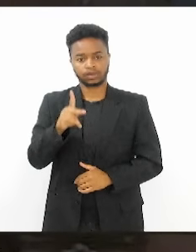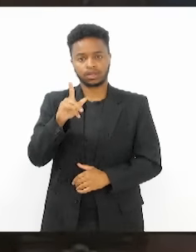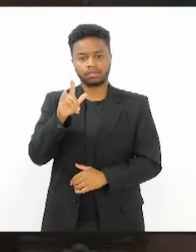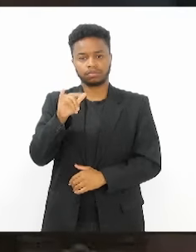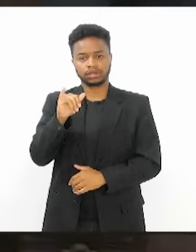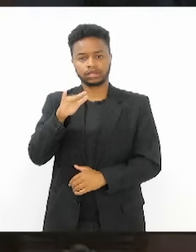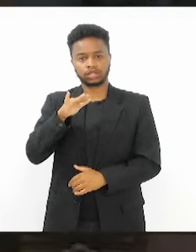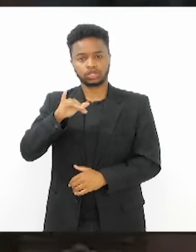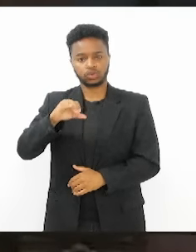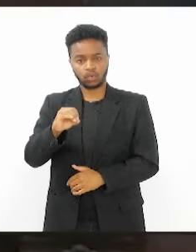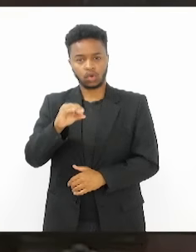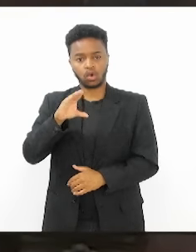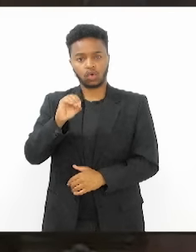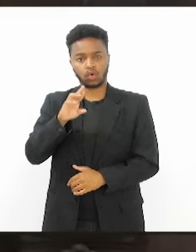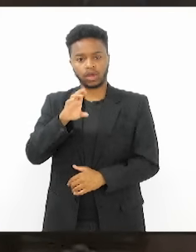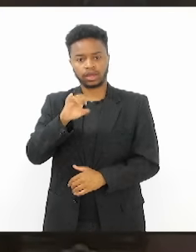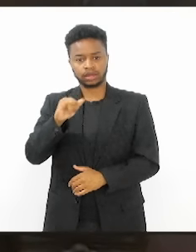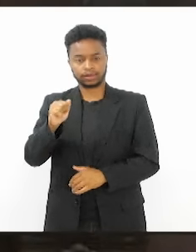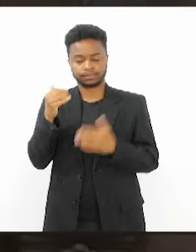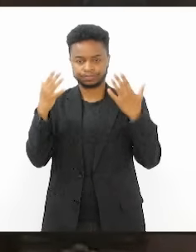de Oliveira.